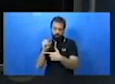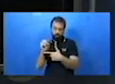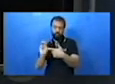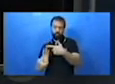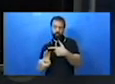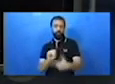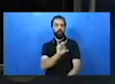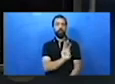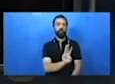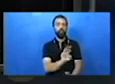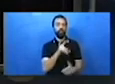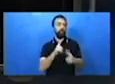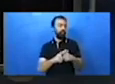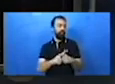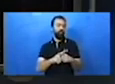dá 3,